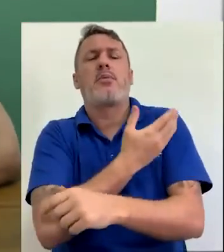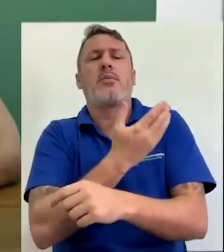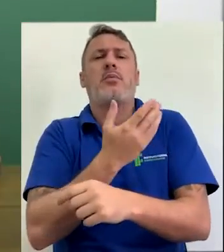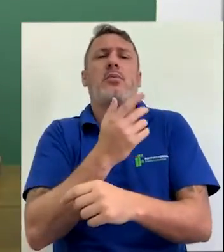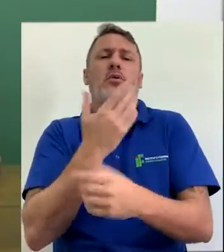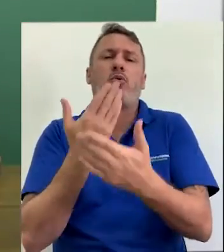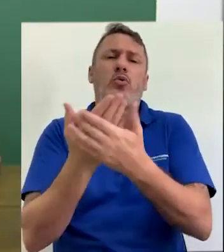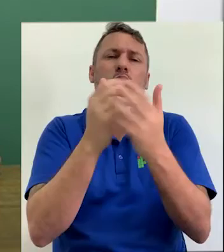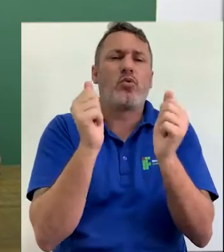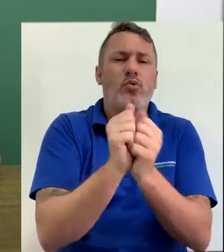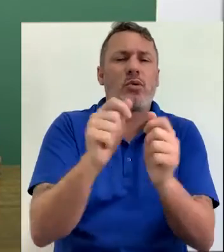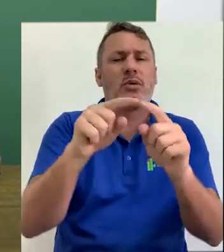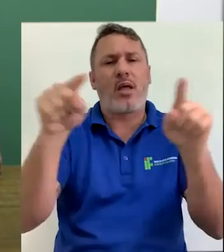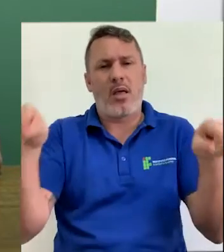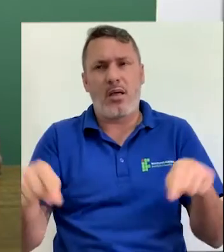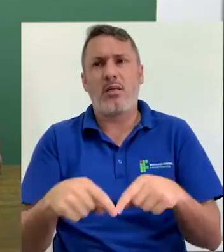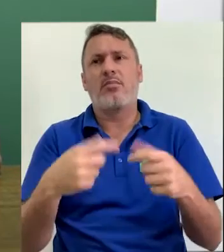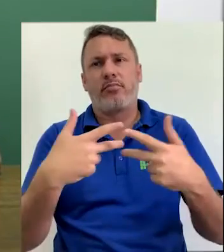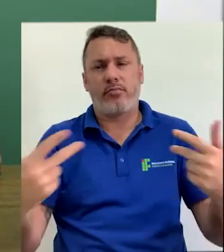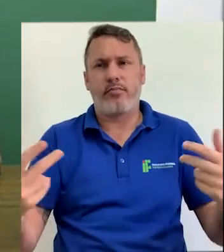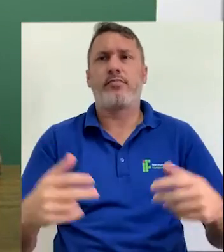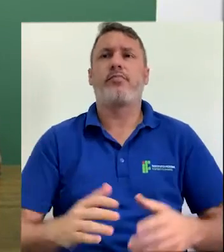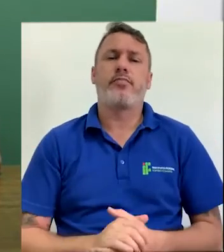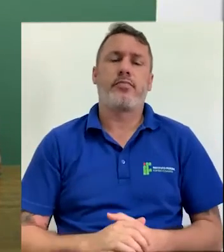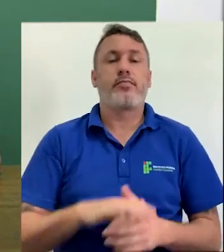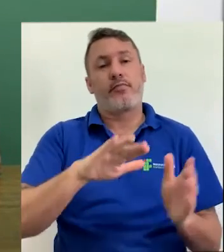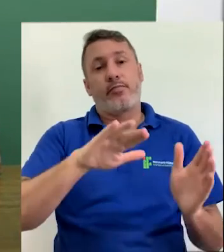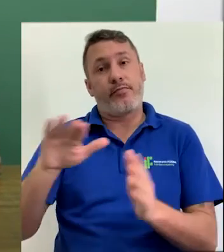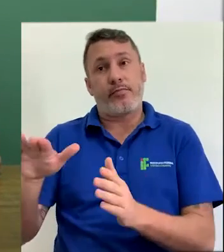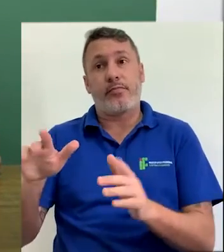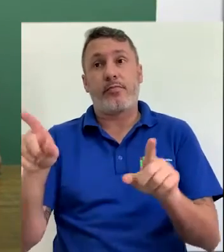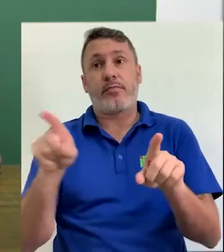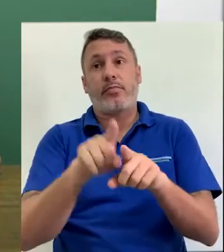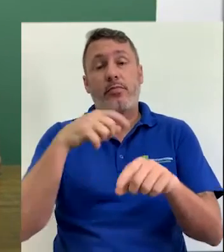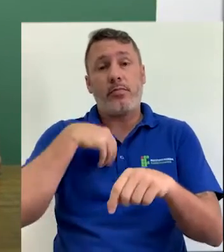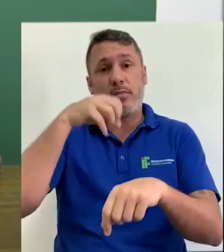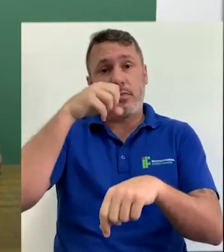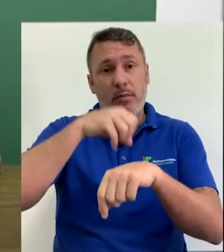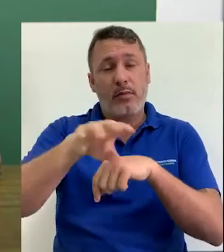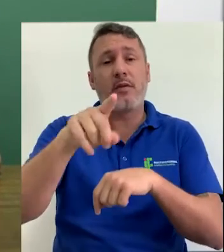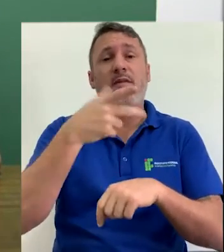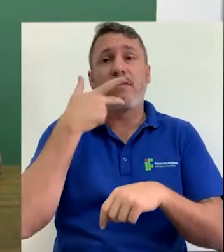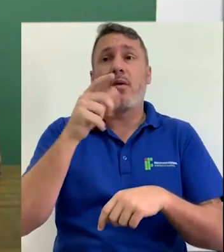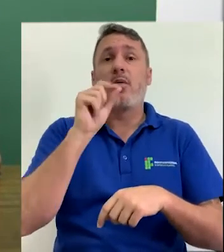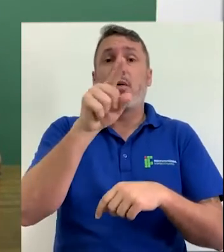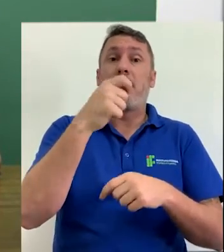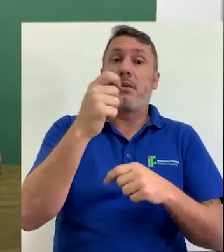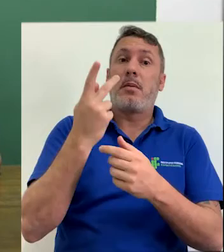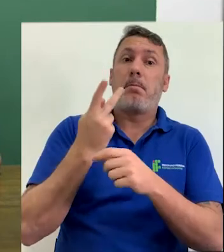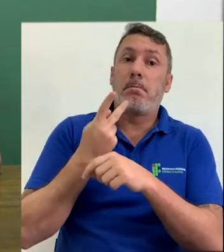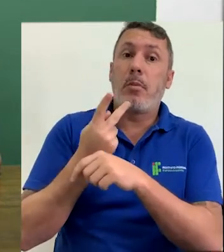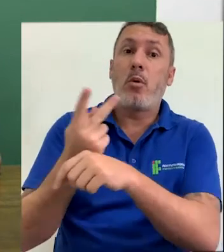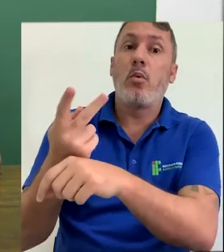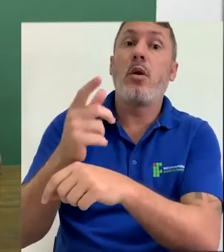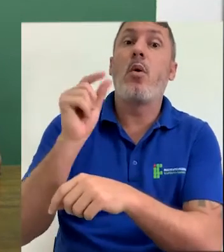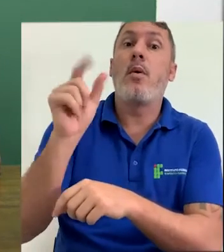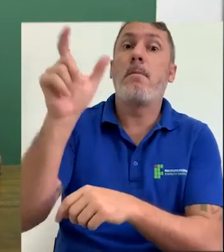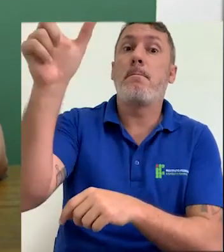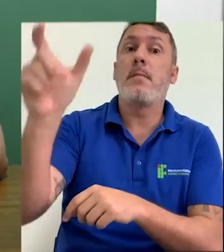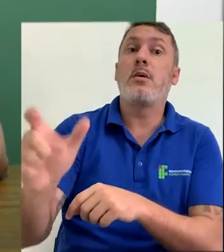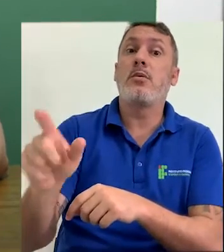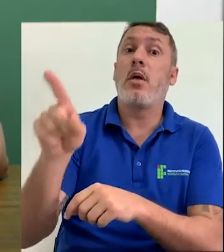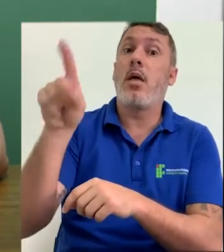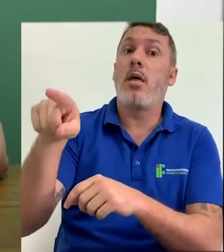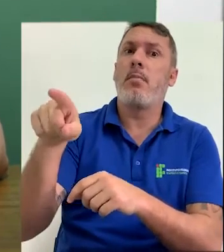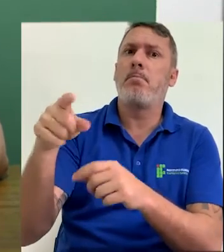sala. E o último ponto que eu quero falar é para procurar pessoas exemplos. Como